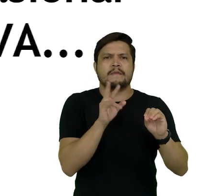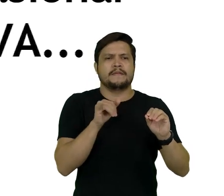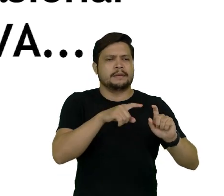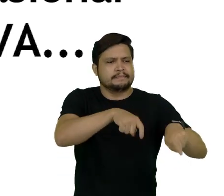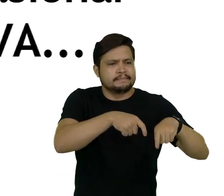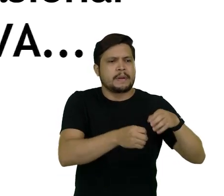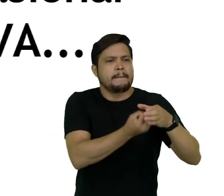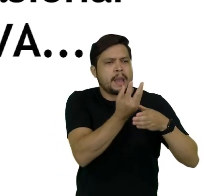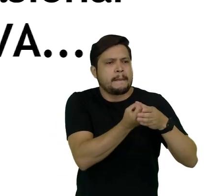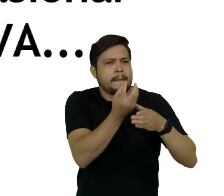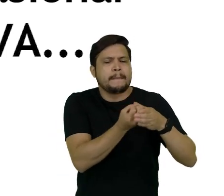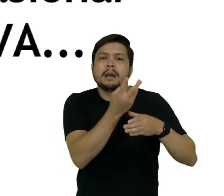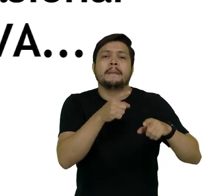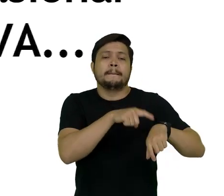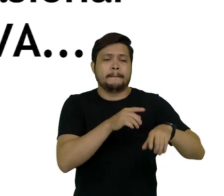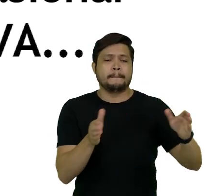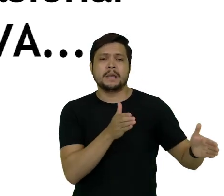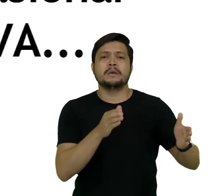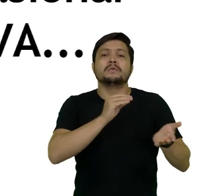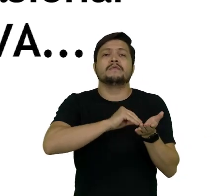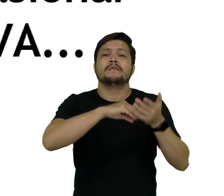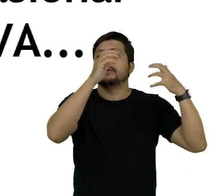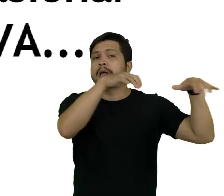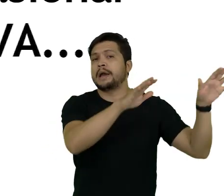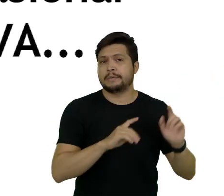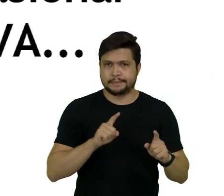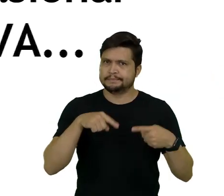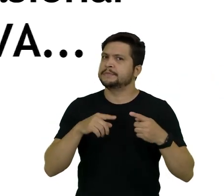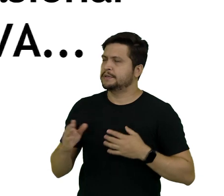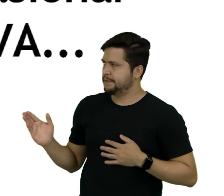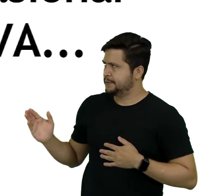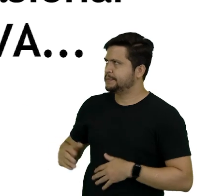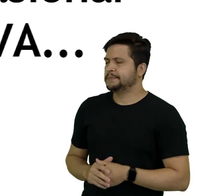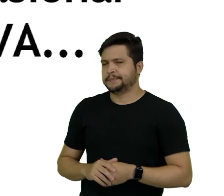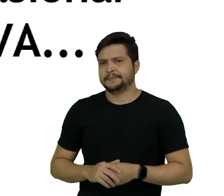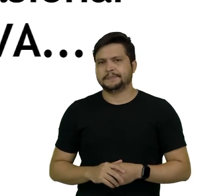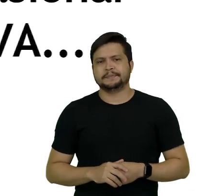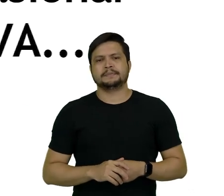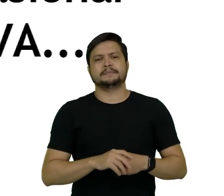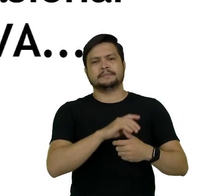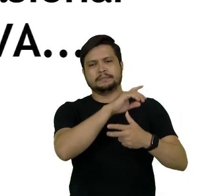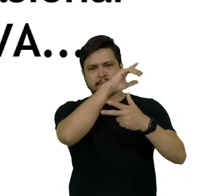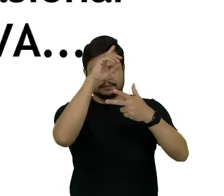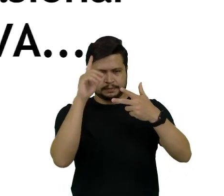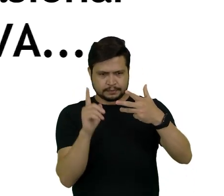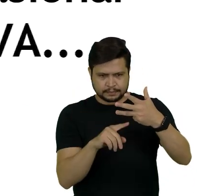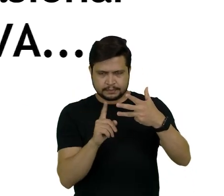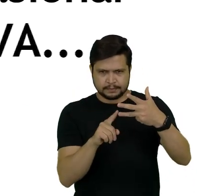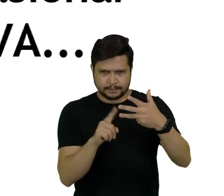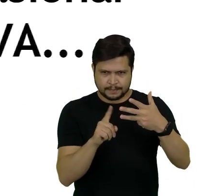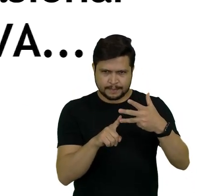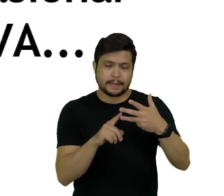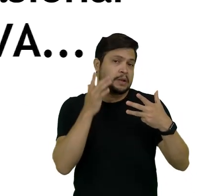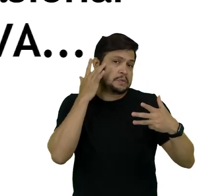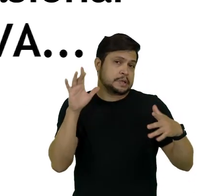faz para produzir na seca. Porque nas águas todo mundo é doutor, né? Na seca que é o desafio aqui. É implementar